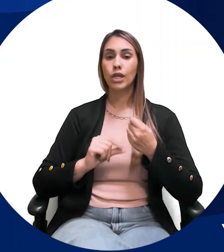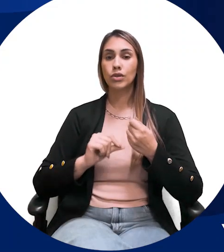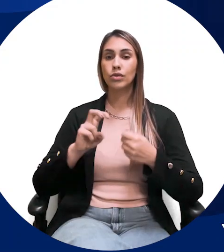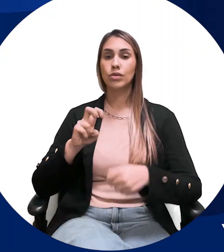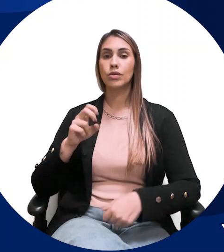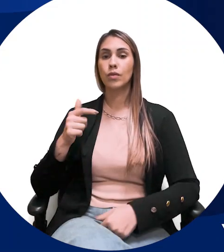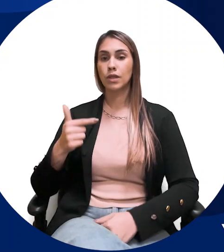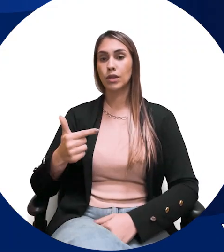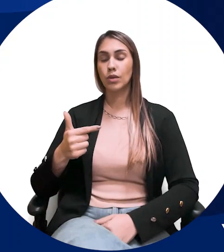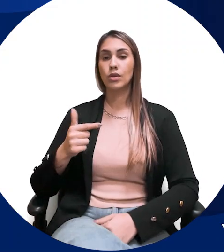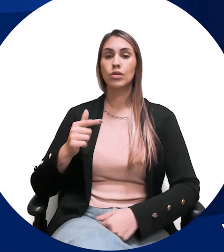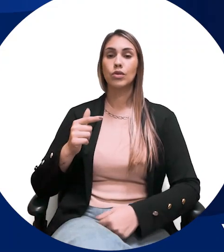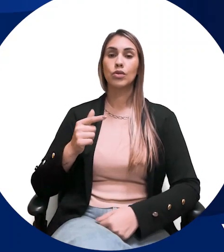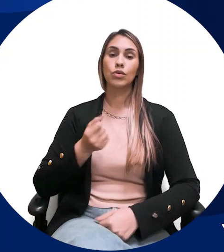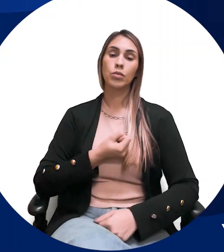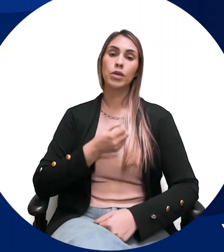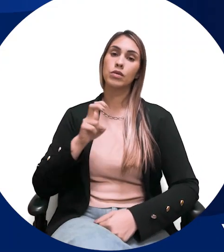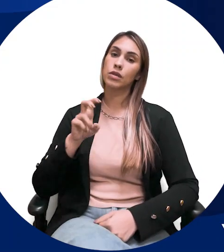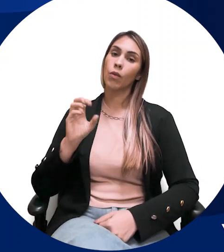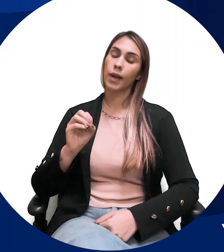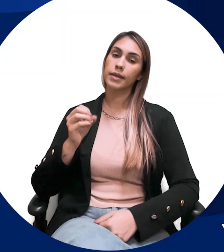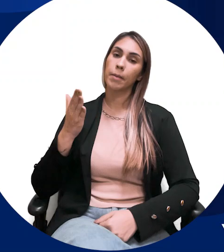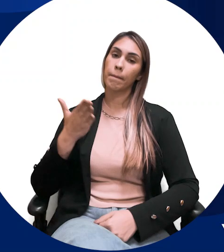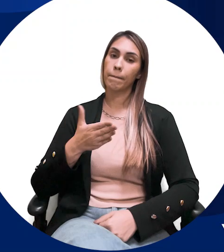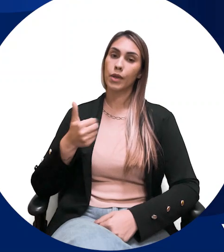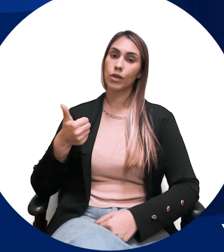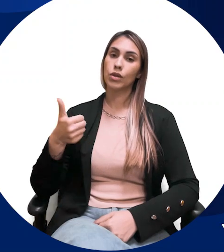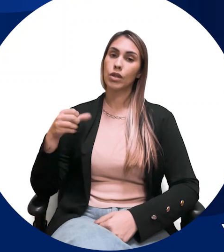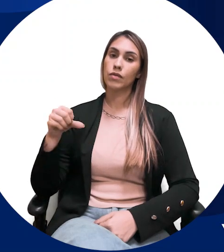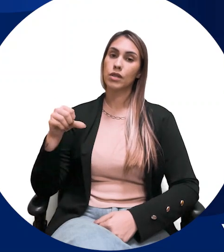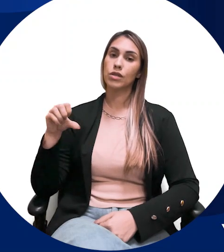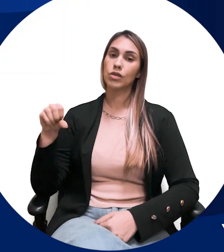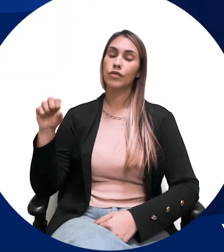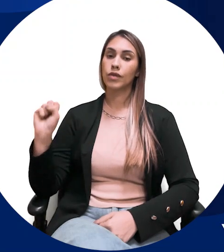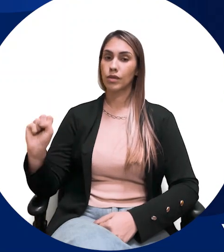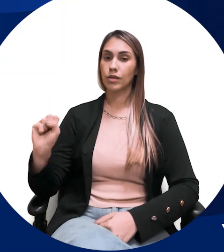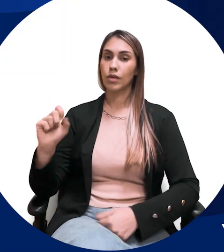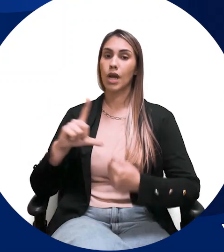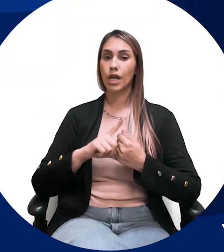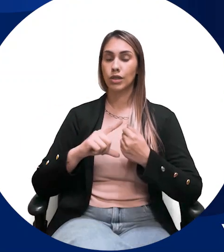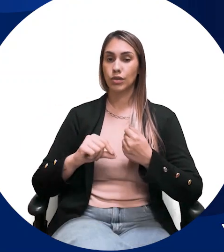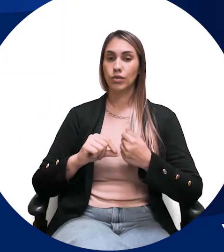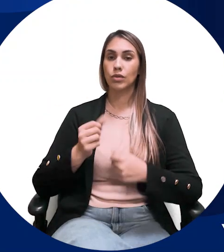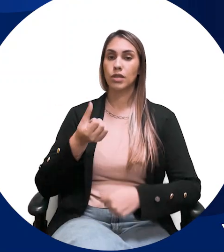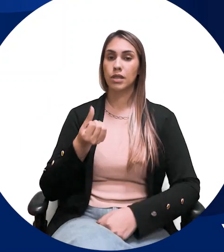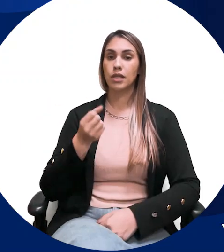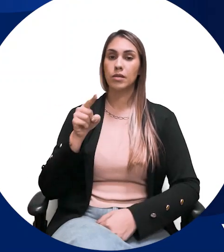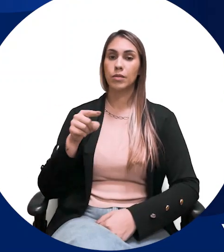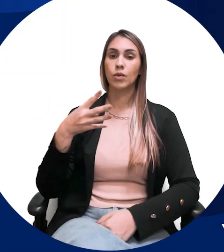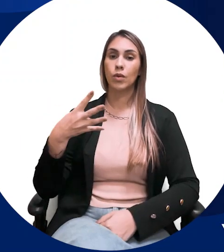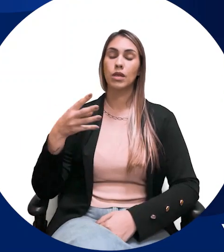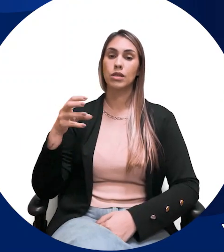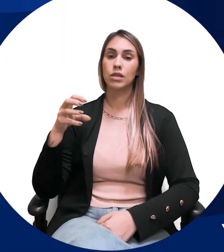artigo 52 da LC número 50/1998, e o parágrafo único do artigo 8º do decreto